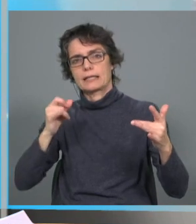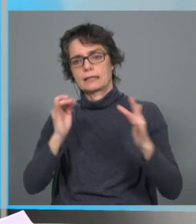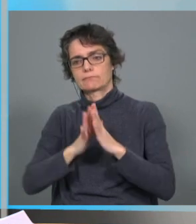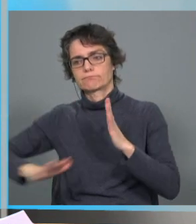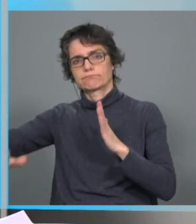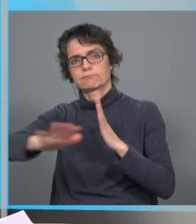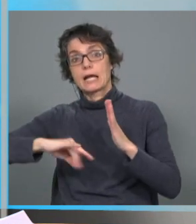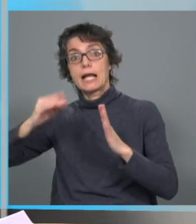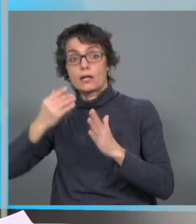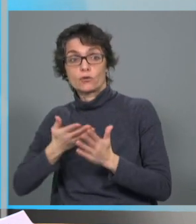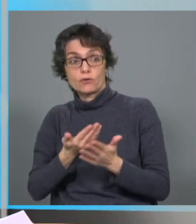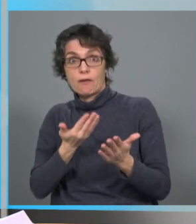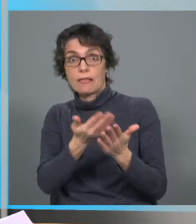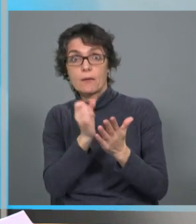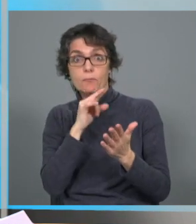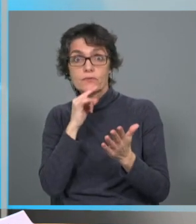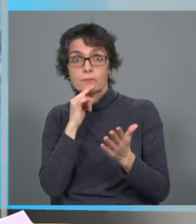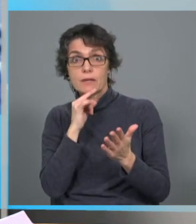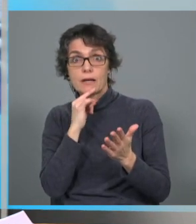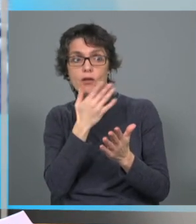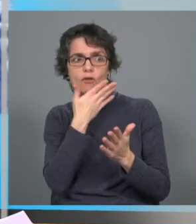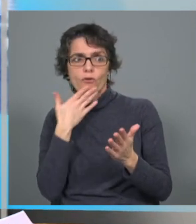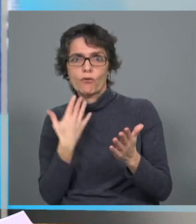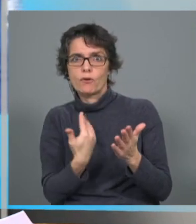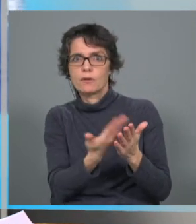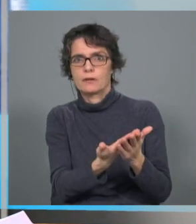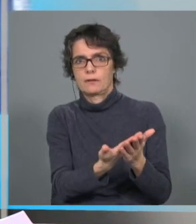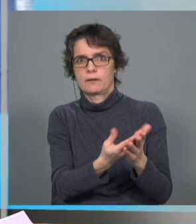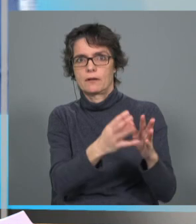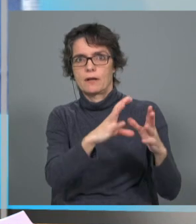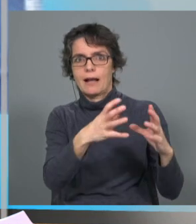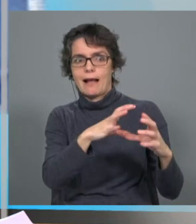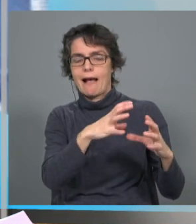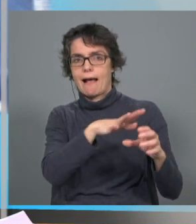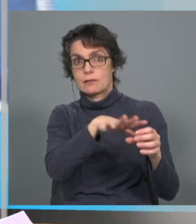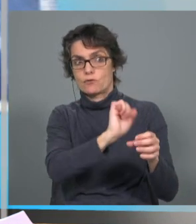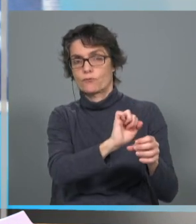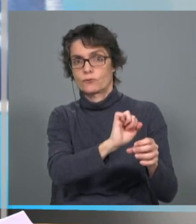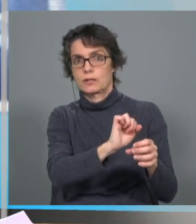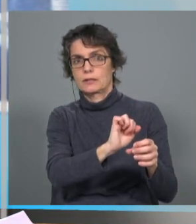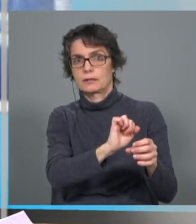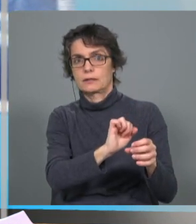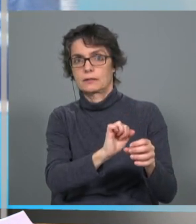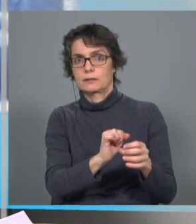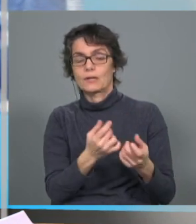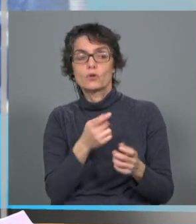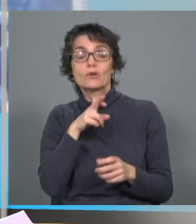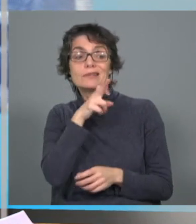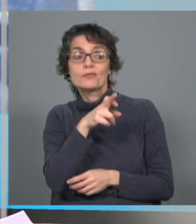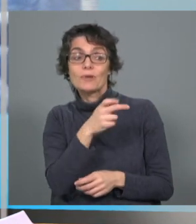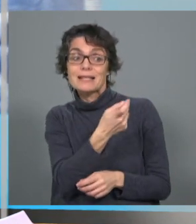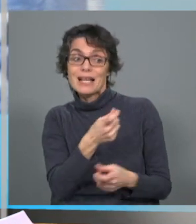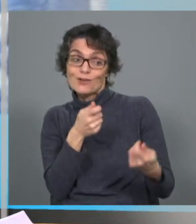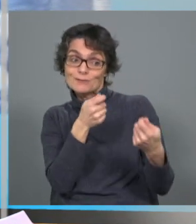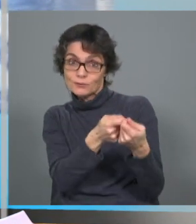é agilizar, dinamizar, potenciar aquilo que é a obra no terreno e aquilo que eles precisam e que nos